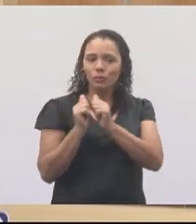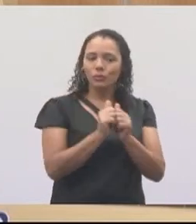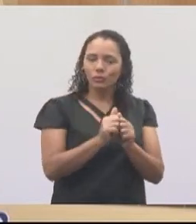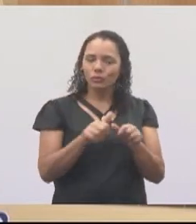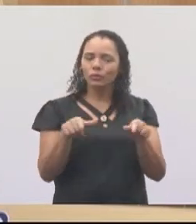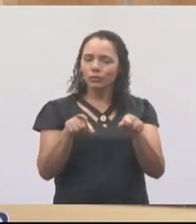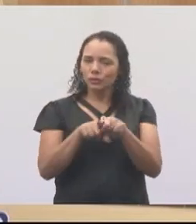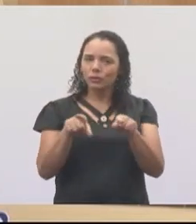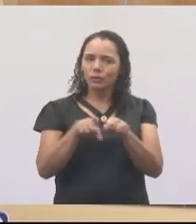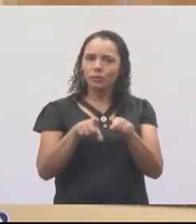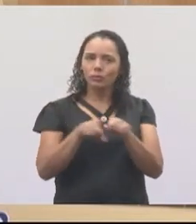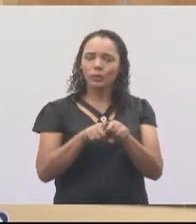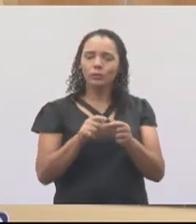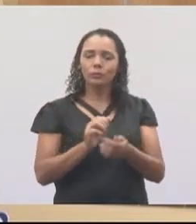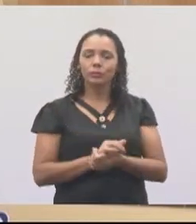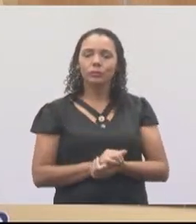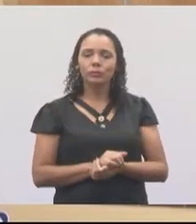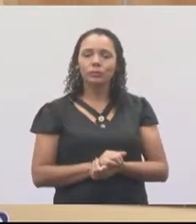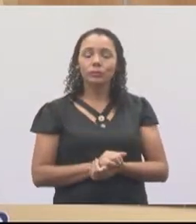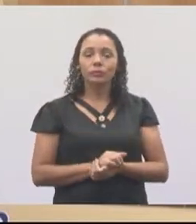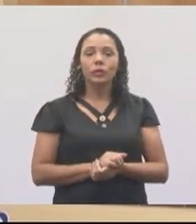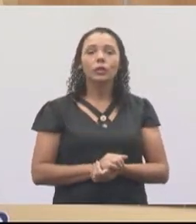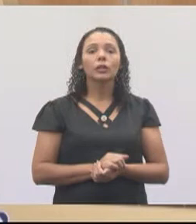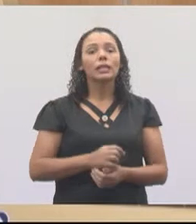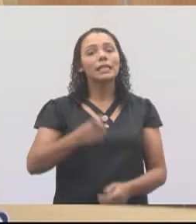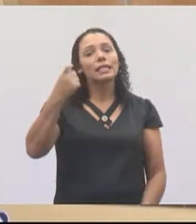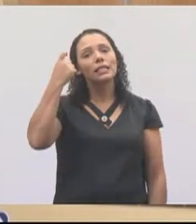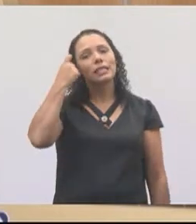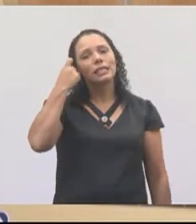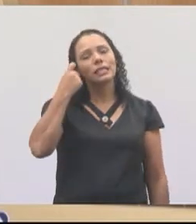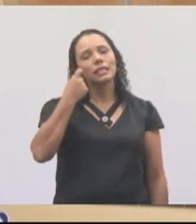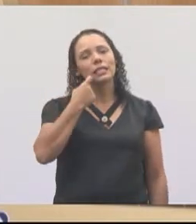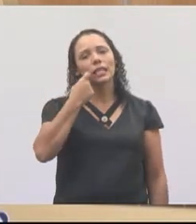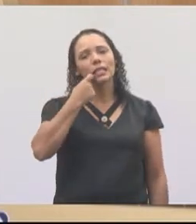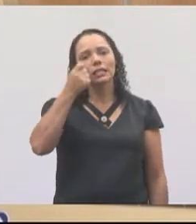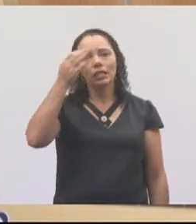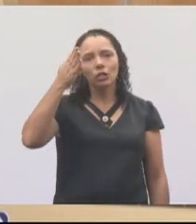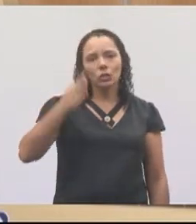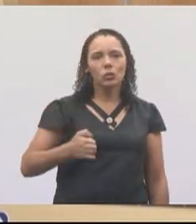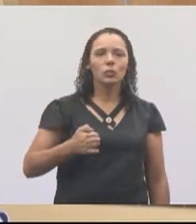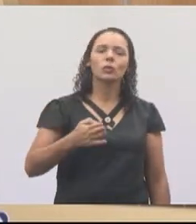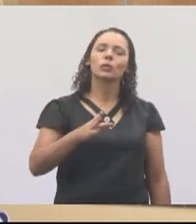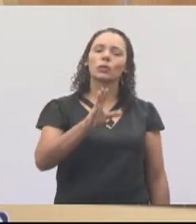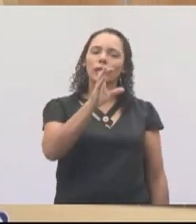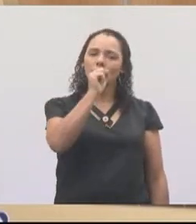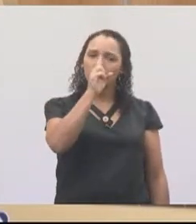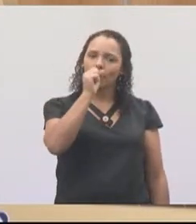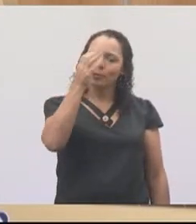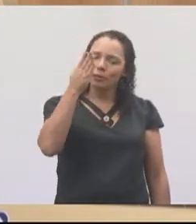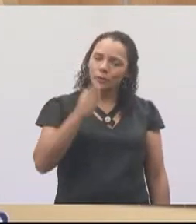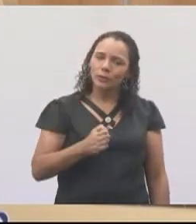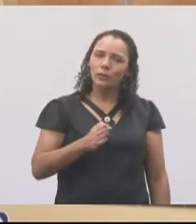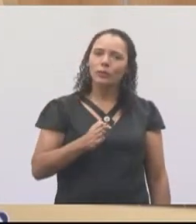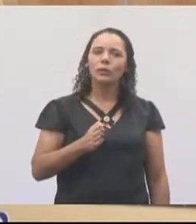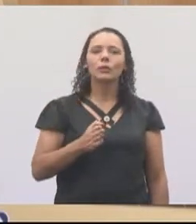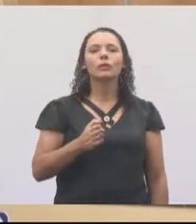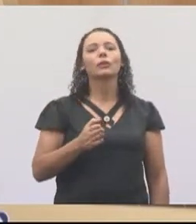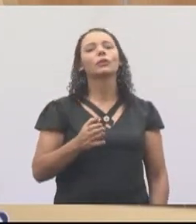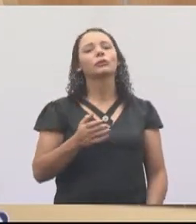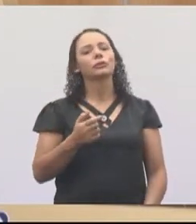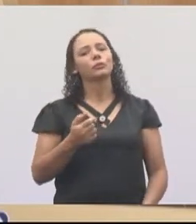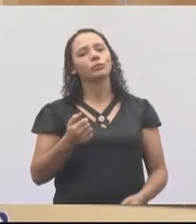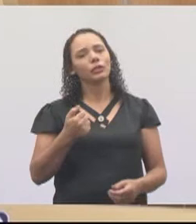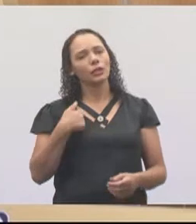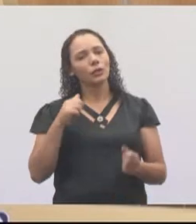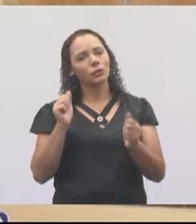também, mas toda sexta-feira e todo sábado ele me pegava e me deixava em